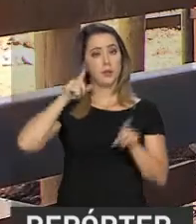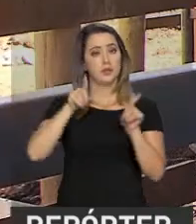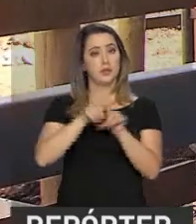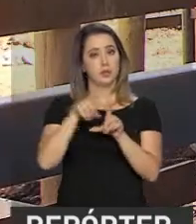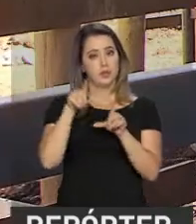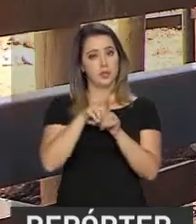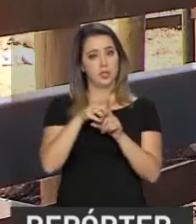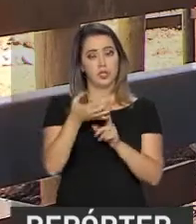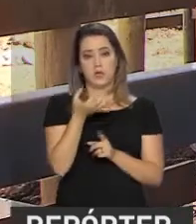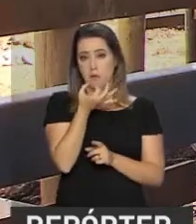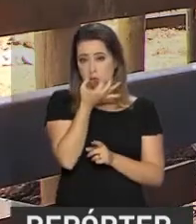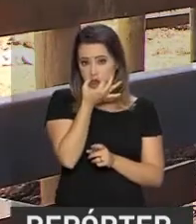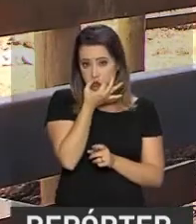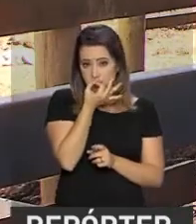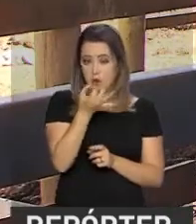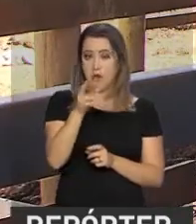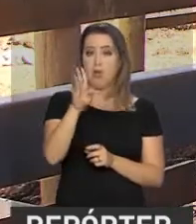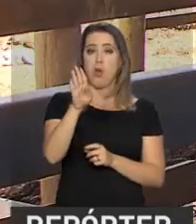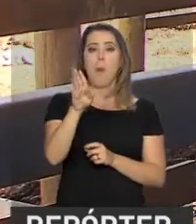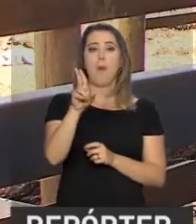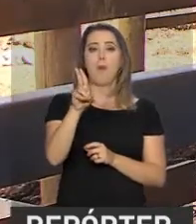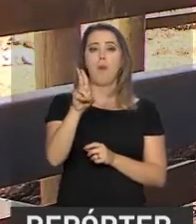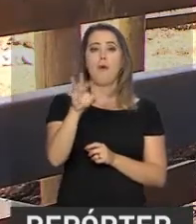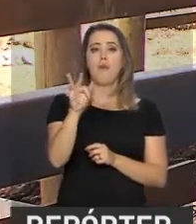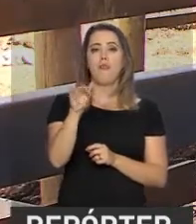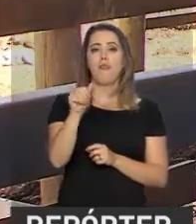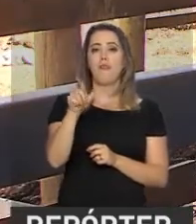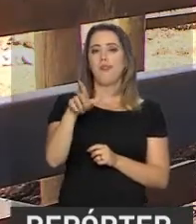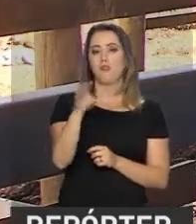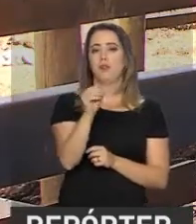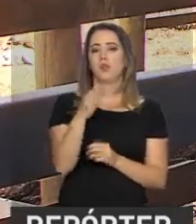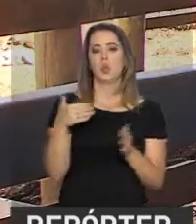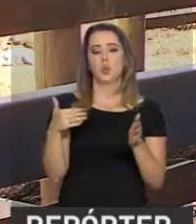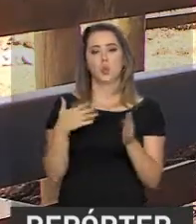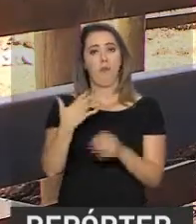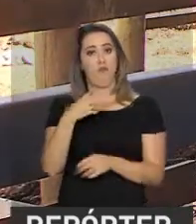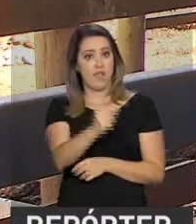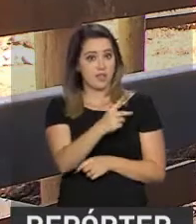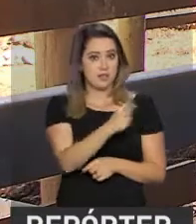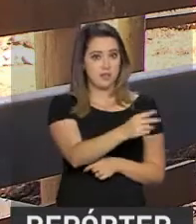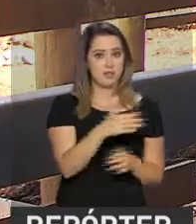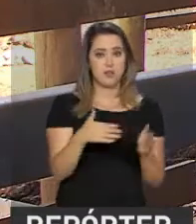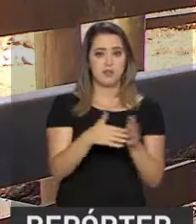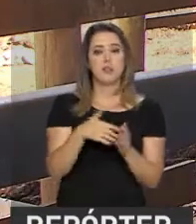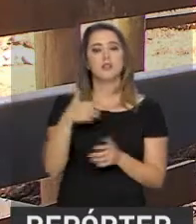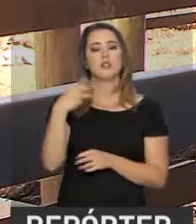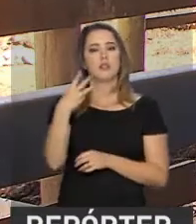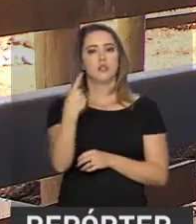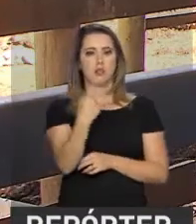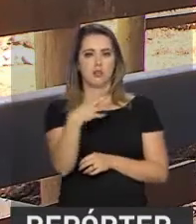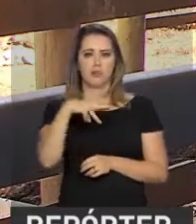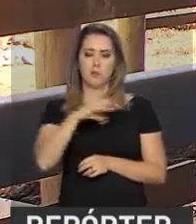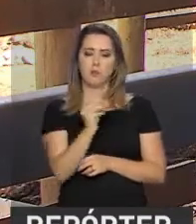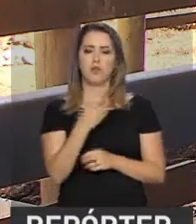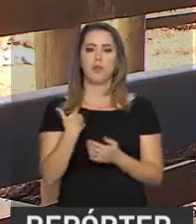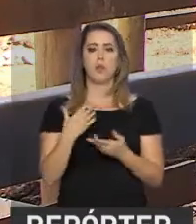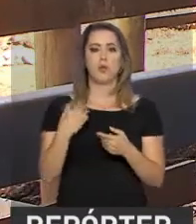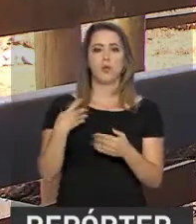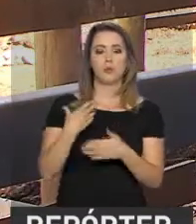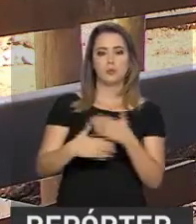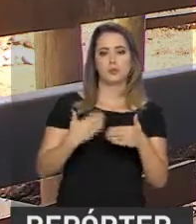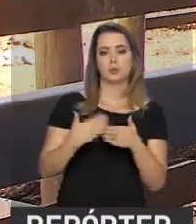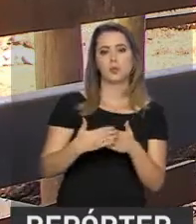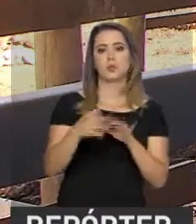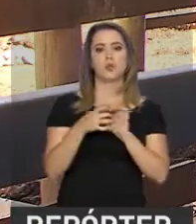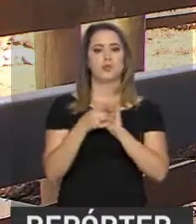sejam imunizados na campanha que vai até dia 31 de maio. A medida é uma forma de manter o status do território